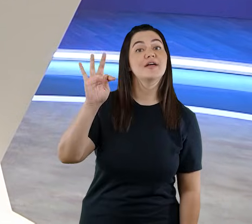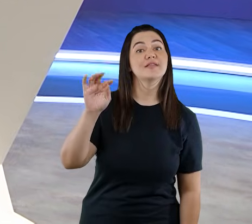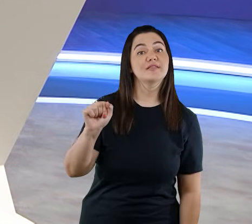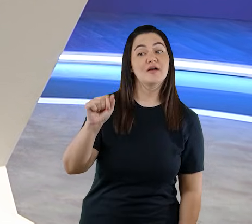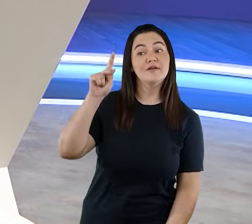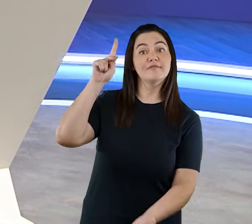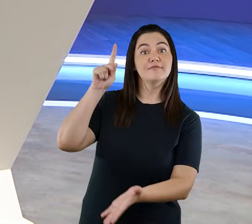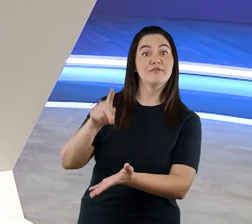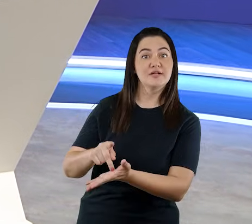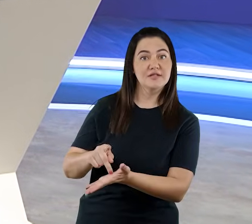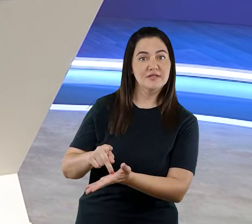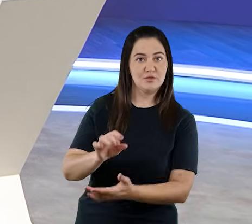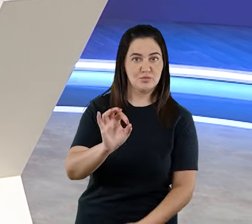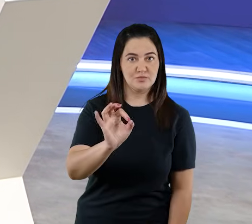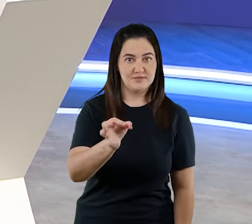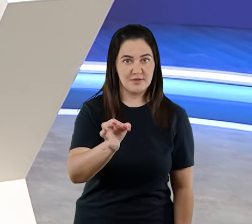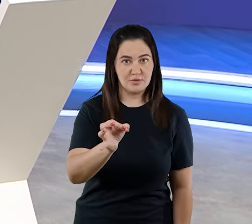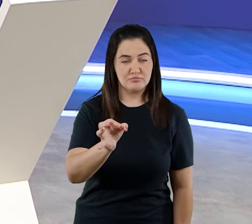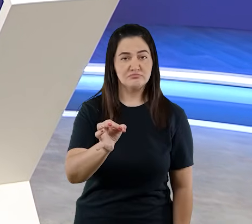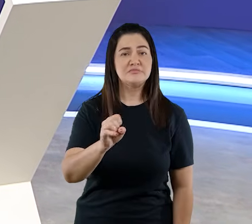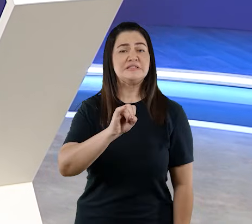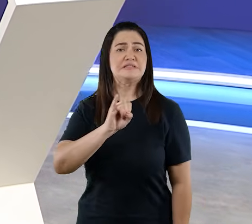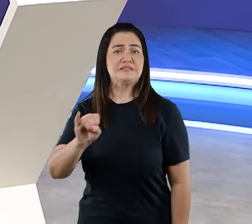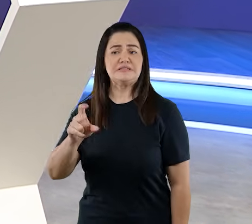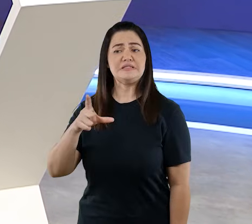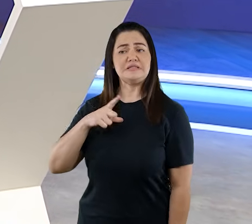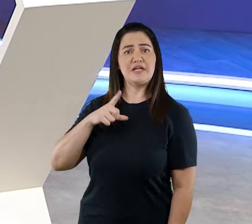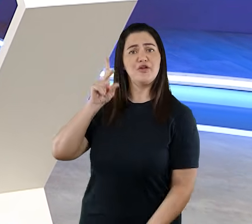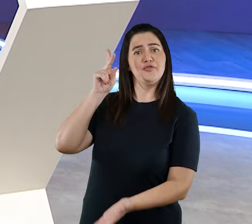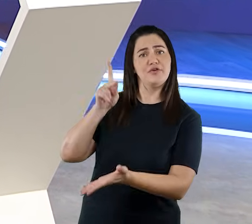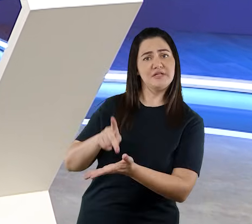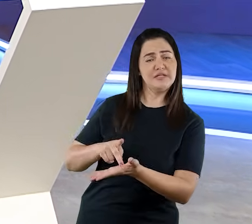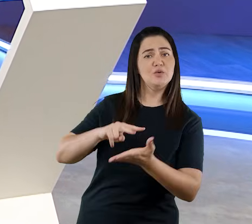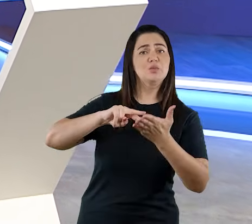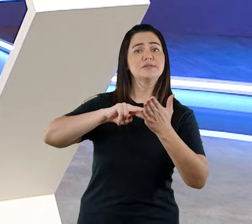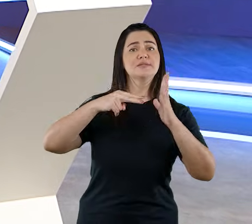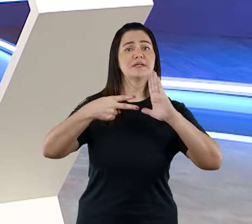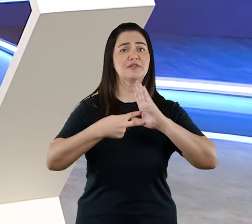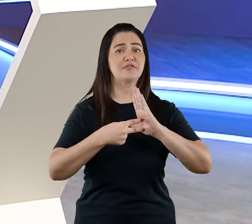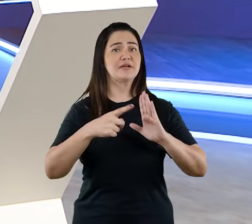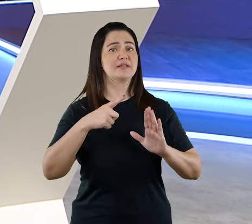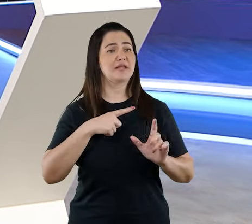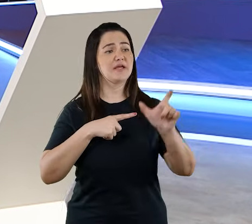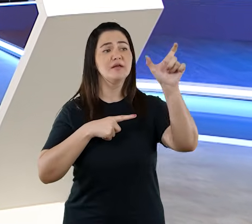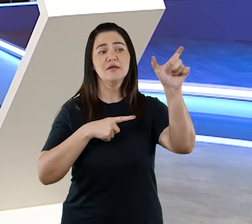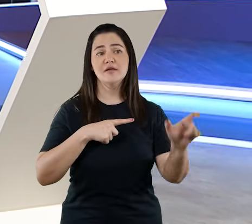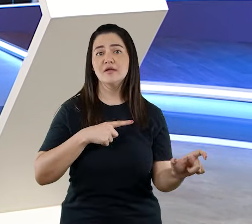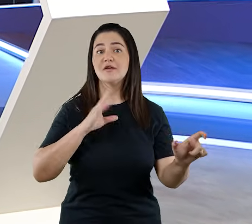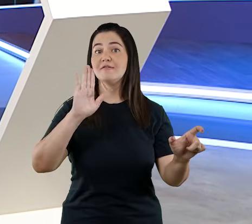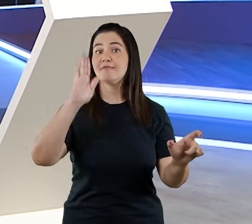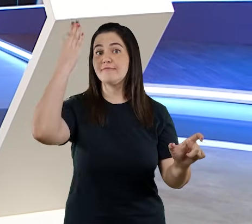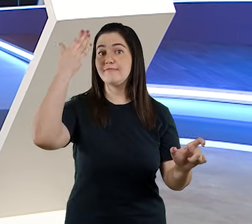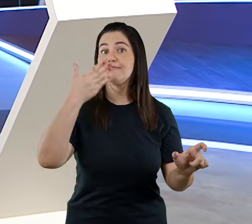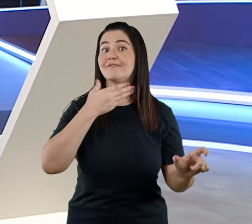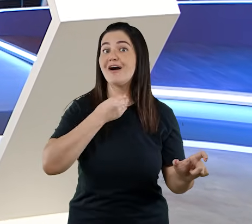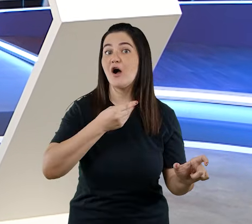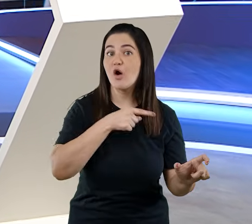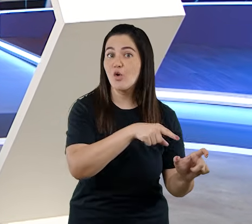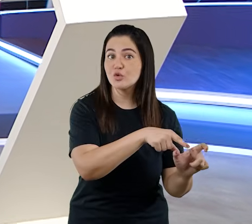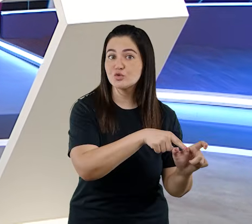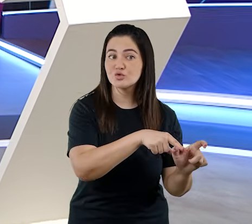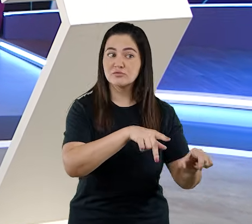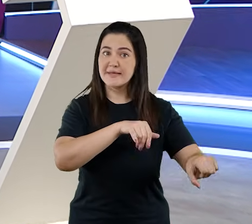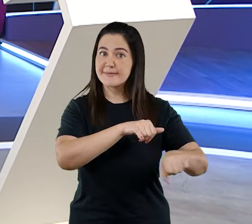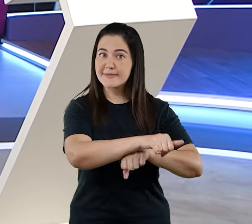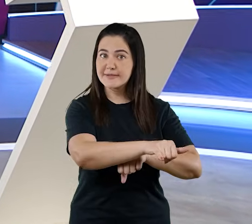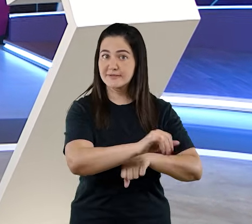existe também um profeta falso. E alguém pode se apresentar como um profeta e não ser um profeta. E aí ficaríamos